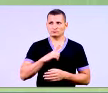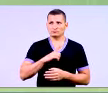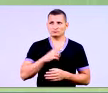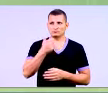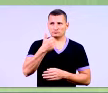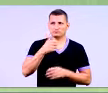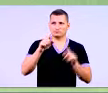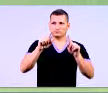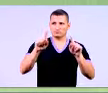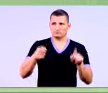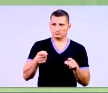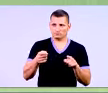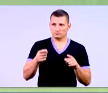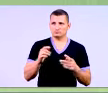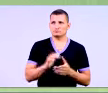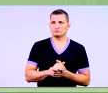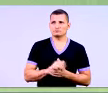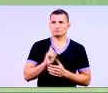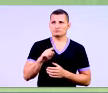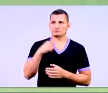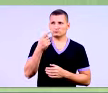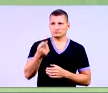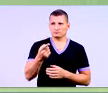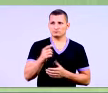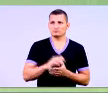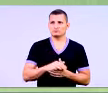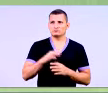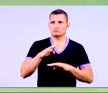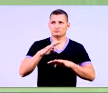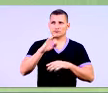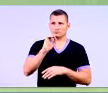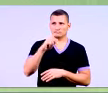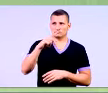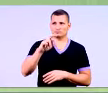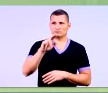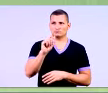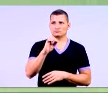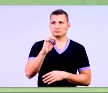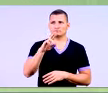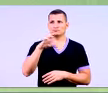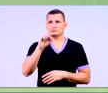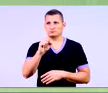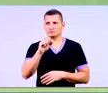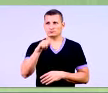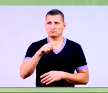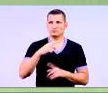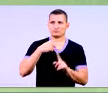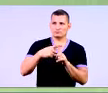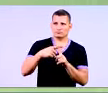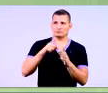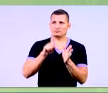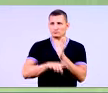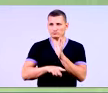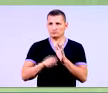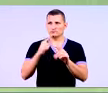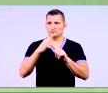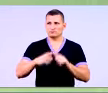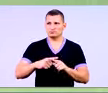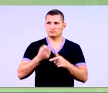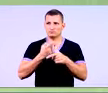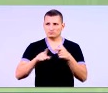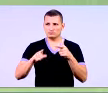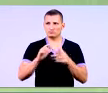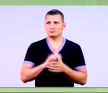primeiros parentes depois os operadores aritméticos que é lá o mais ou menos multiplicação